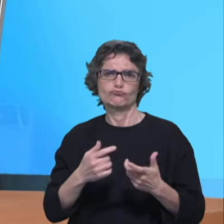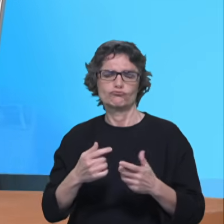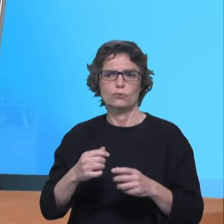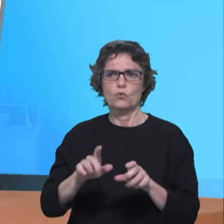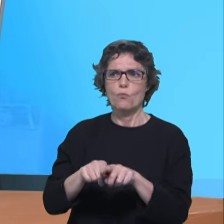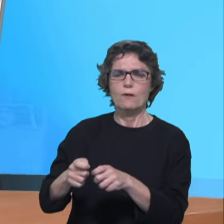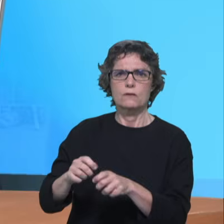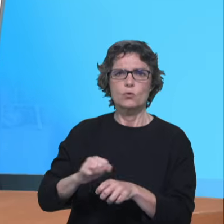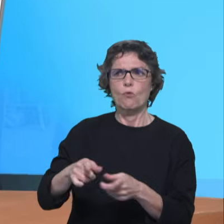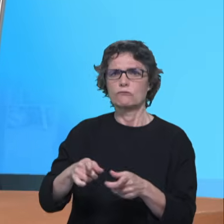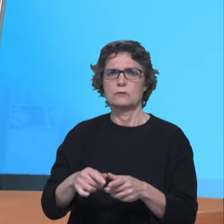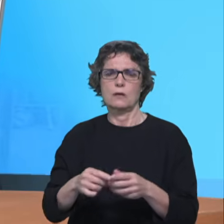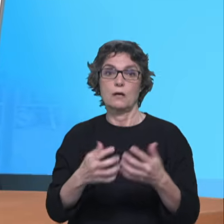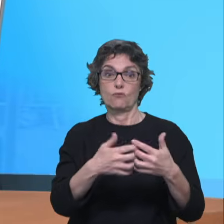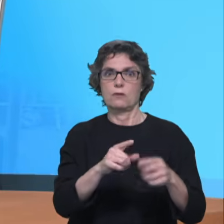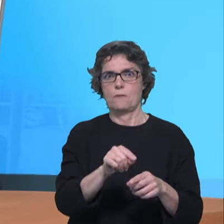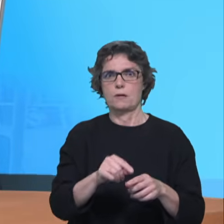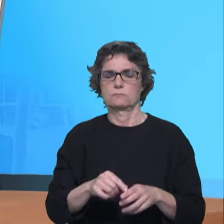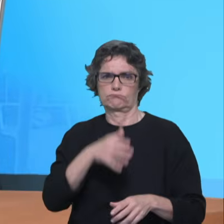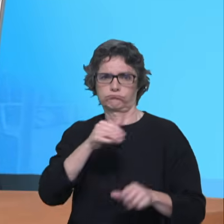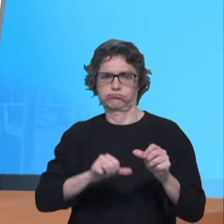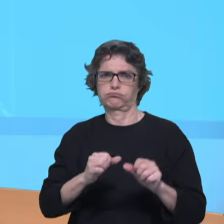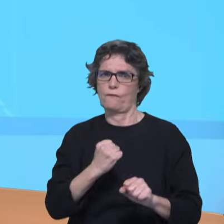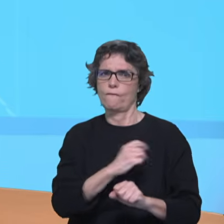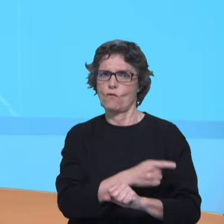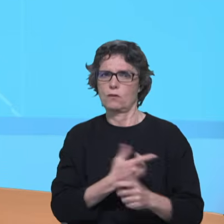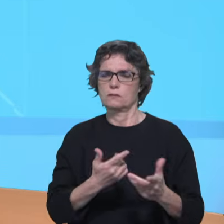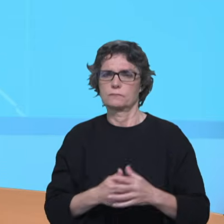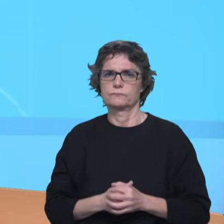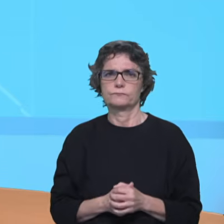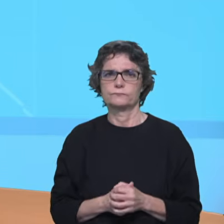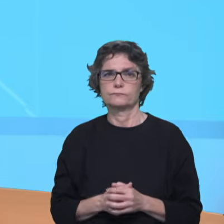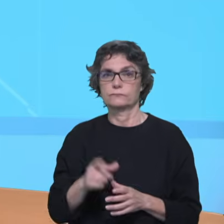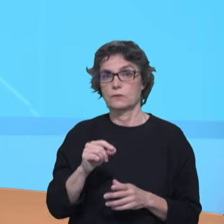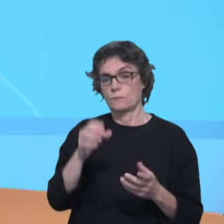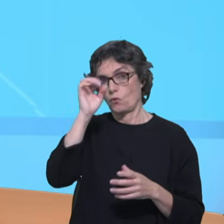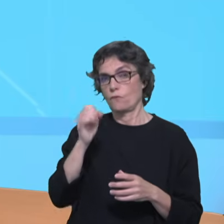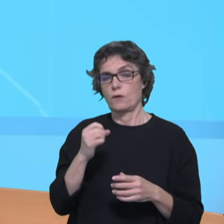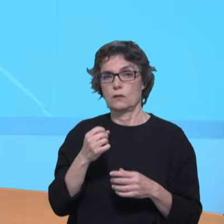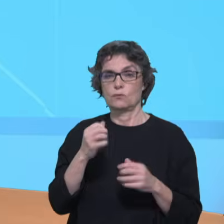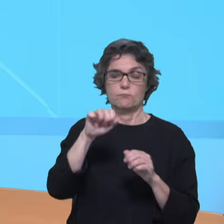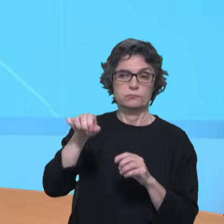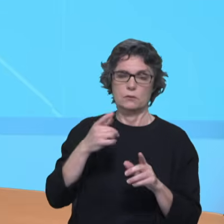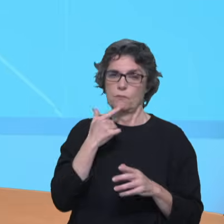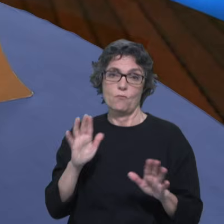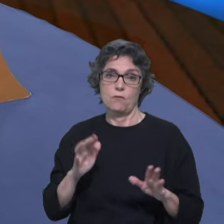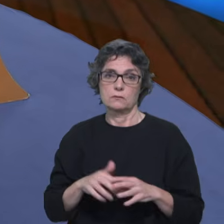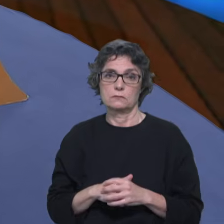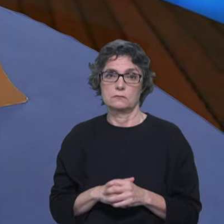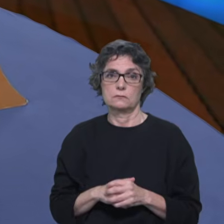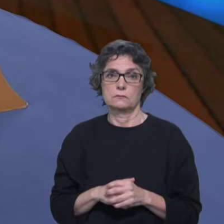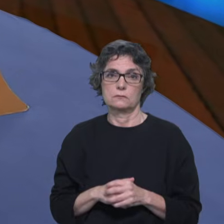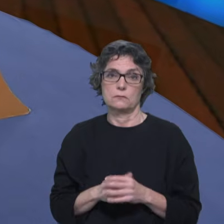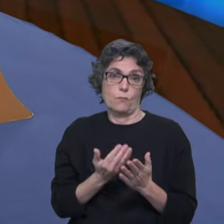e por parte dos sindicatos. Os indicadores que o Governo também não pode ficar indiferente das várias propostas que vai avançando, acredito, não é?